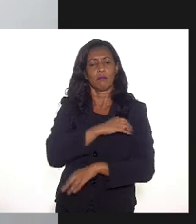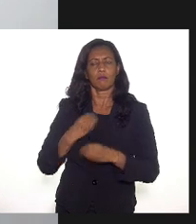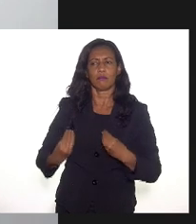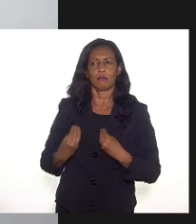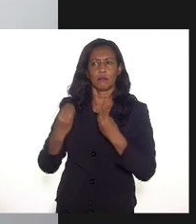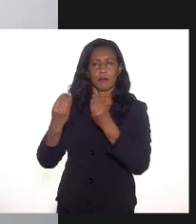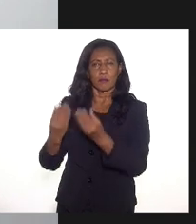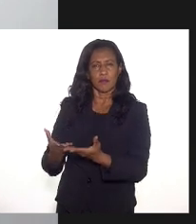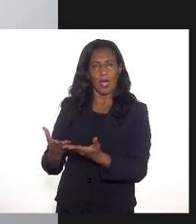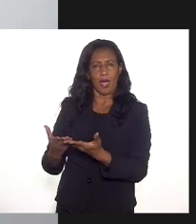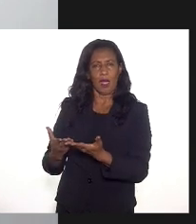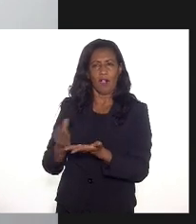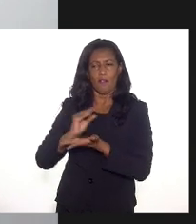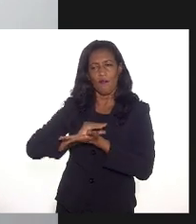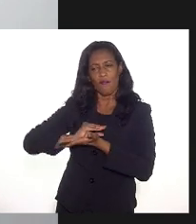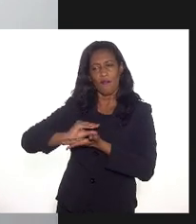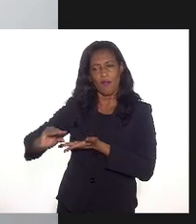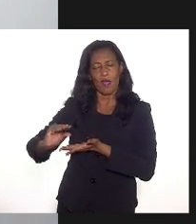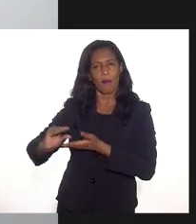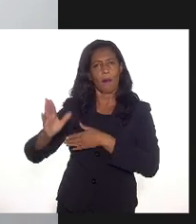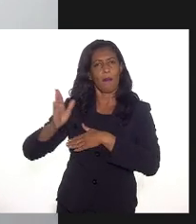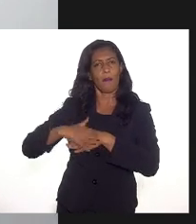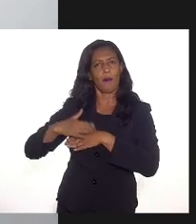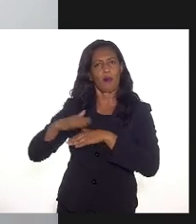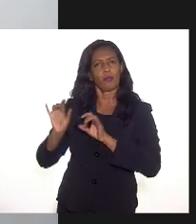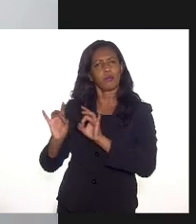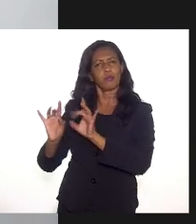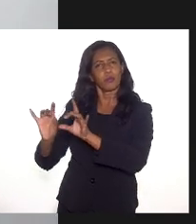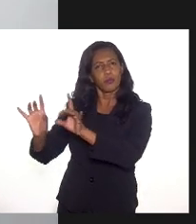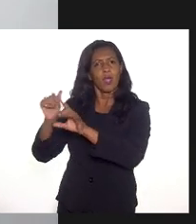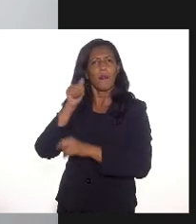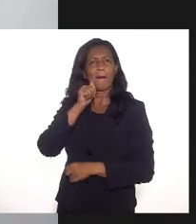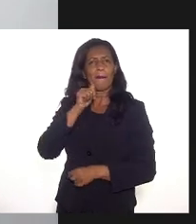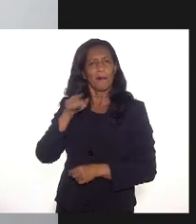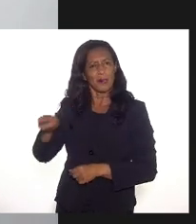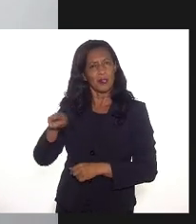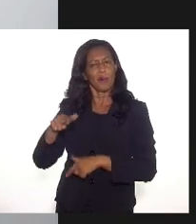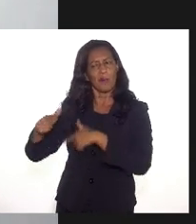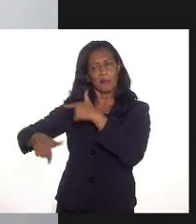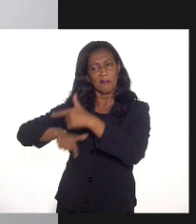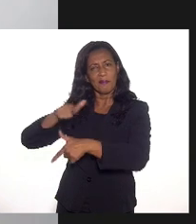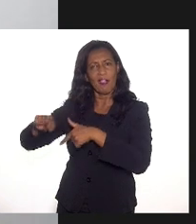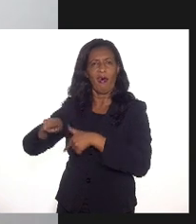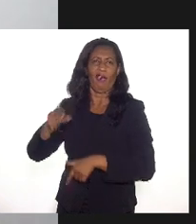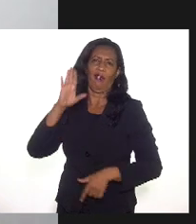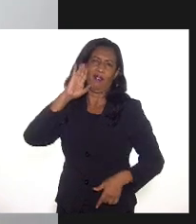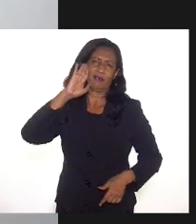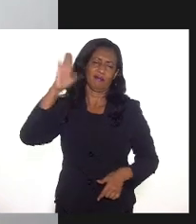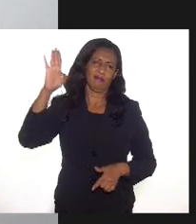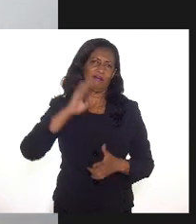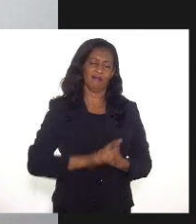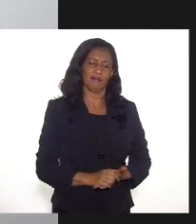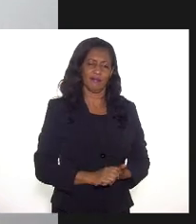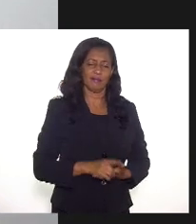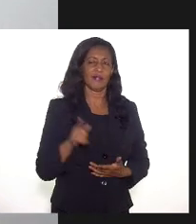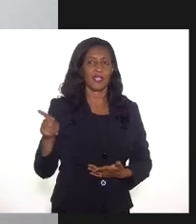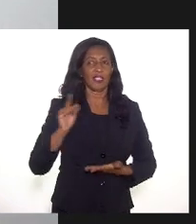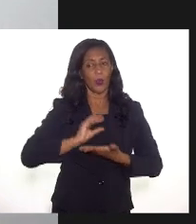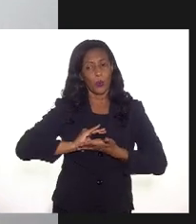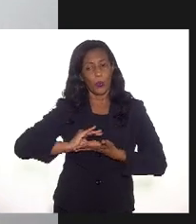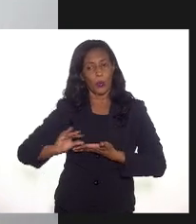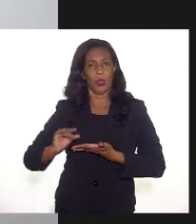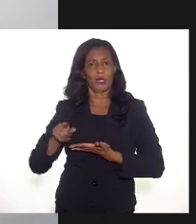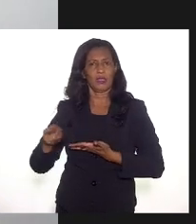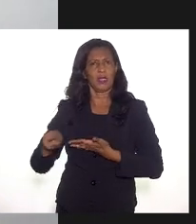ofertar uma linha de crédito específica para essas mulheres empreendedoras, isso é fundamental e que essa linha de crédito